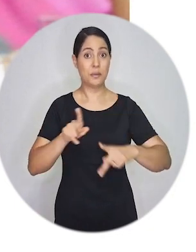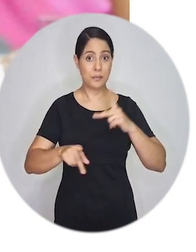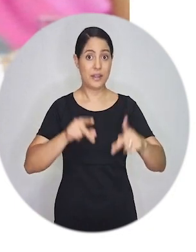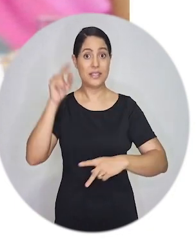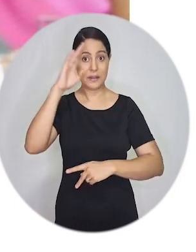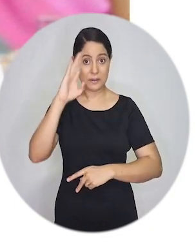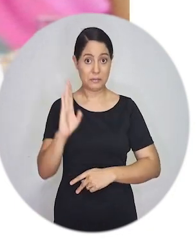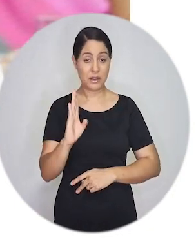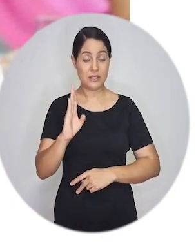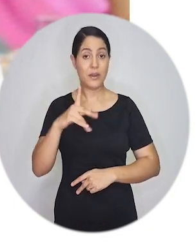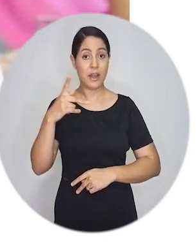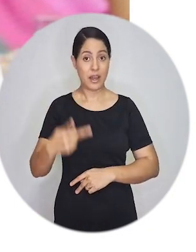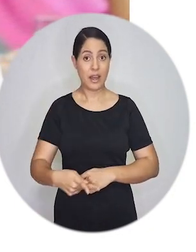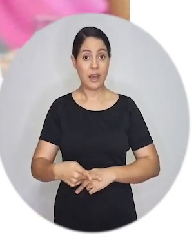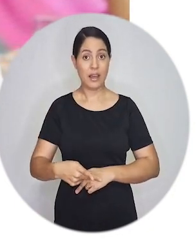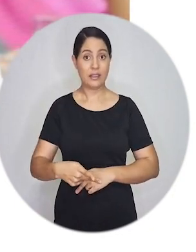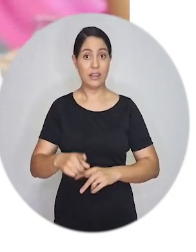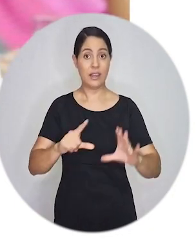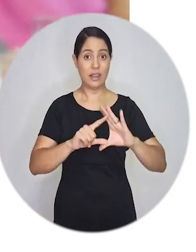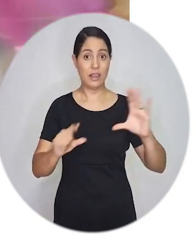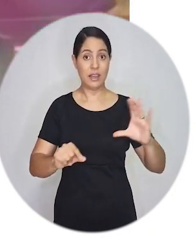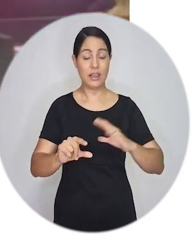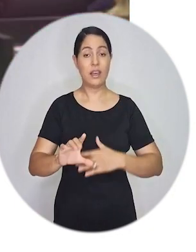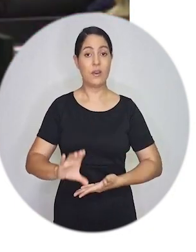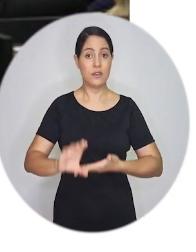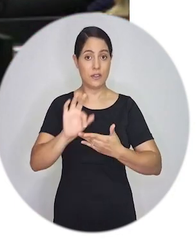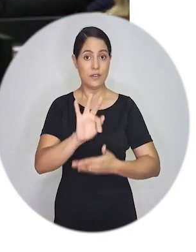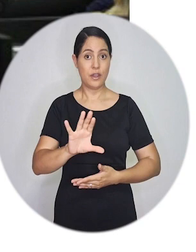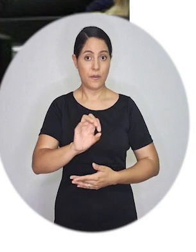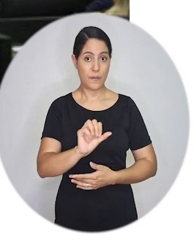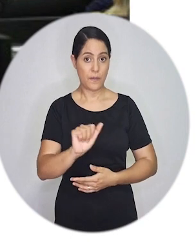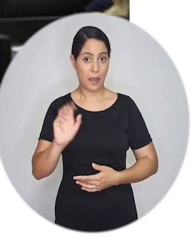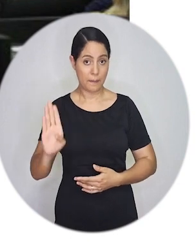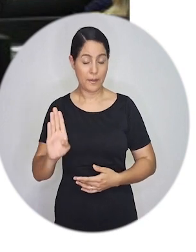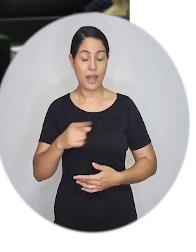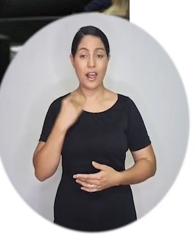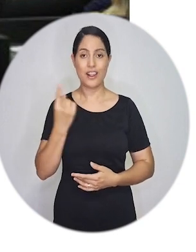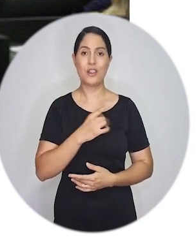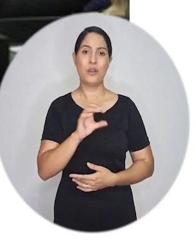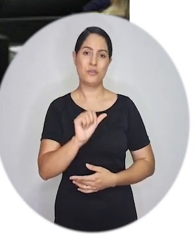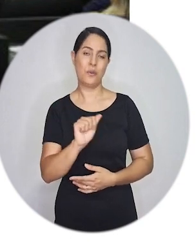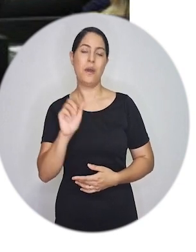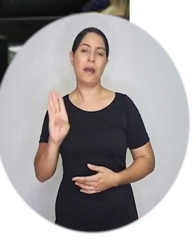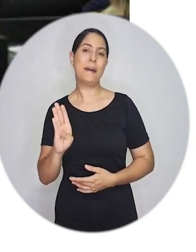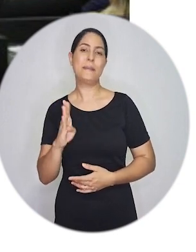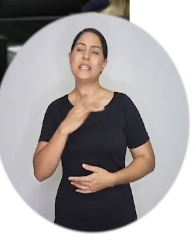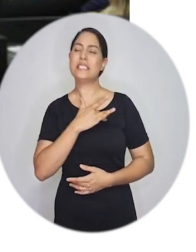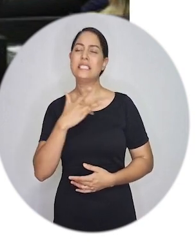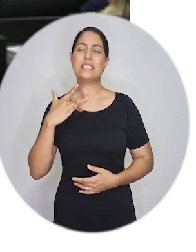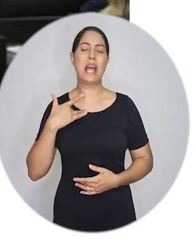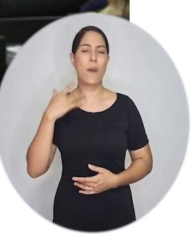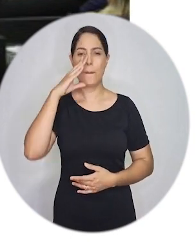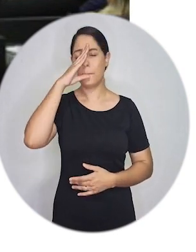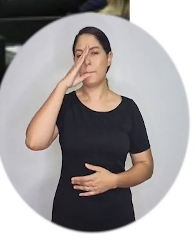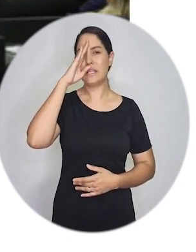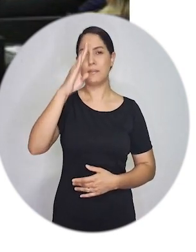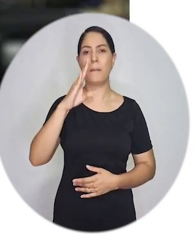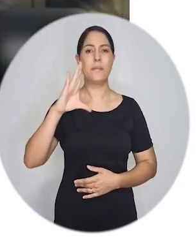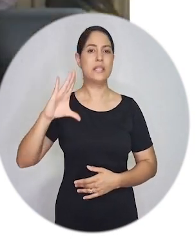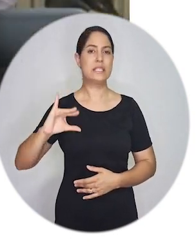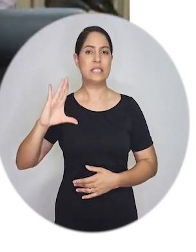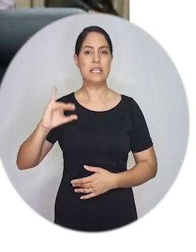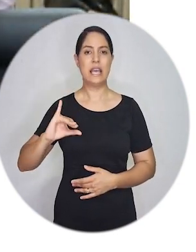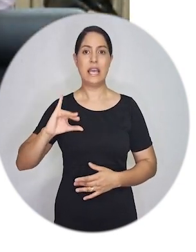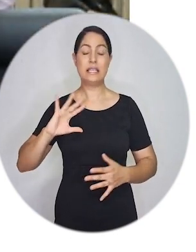vocês. A Ordem é a morada daqueles e daquelas que lutam em defesa da igualdade, do direito humano à saúde e da